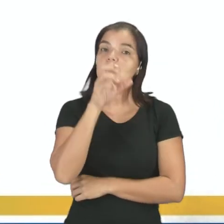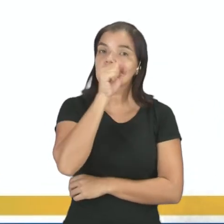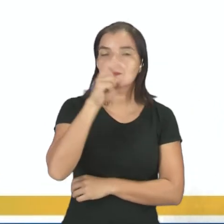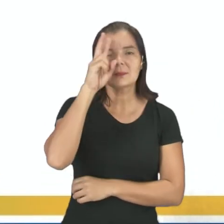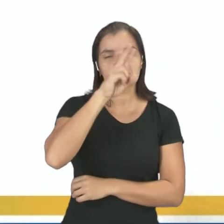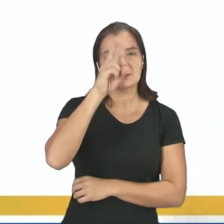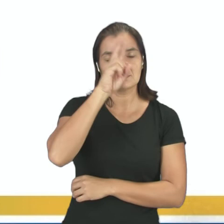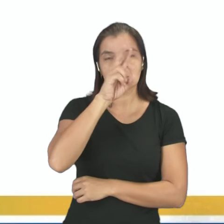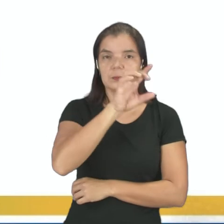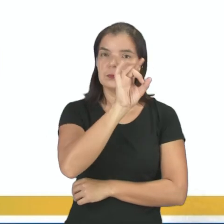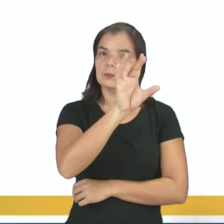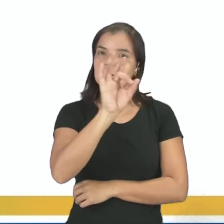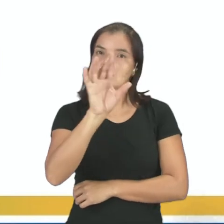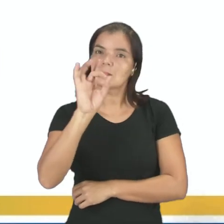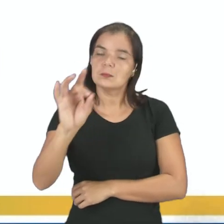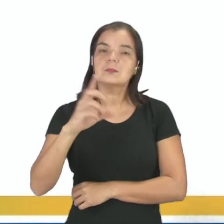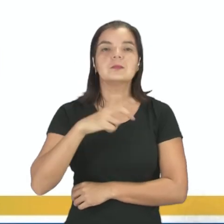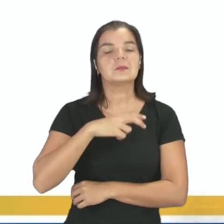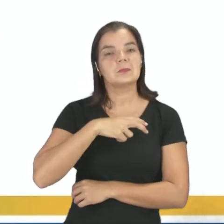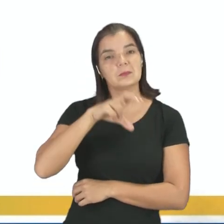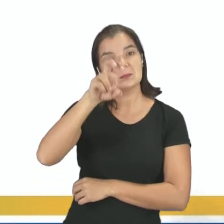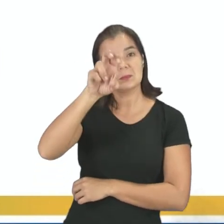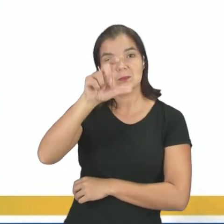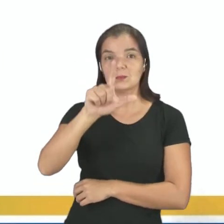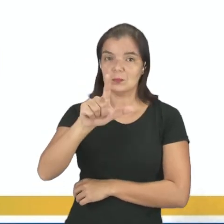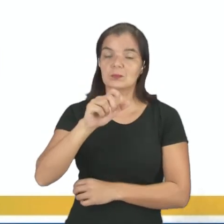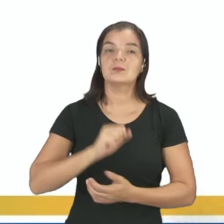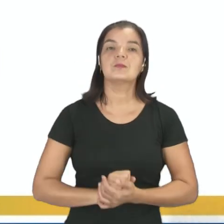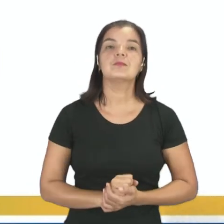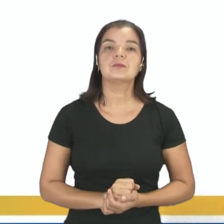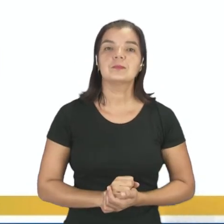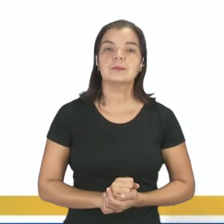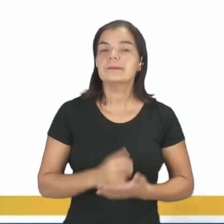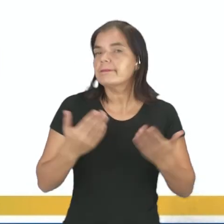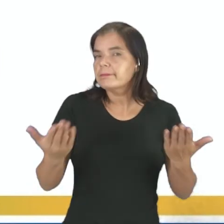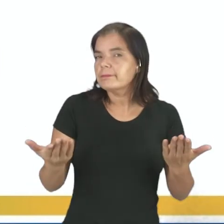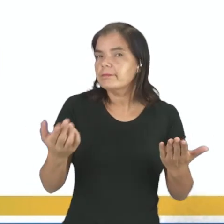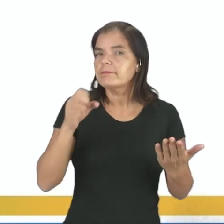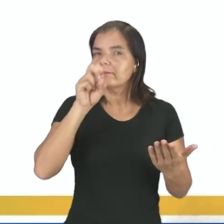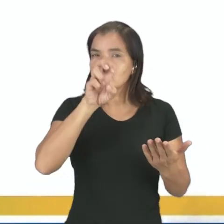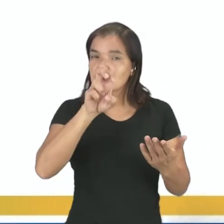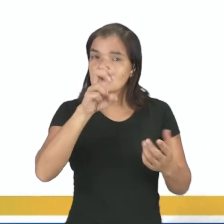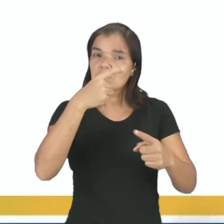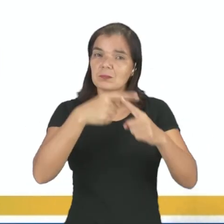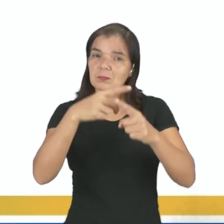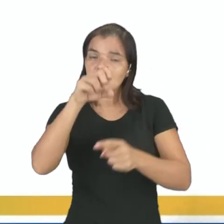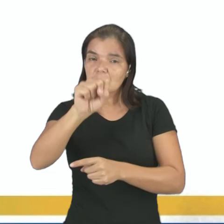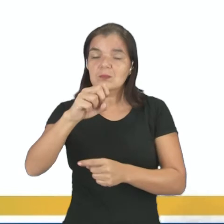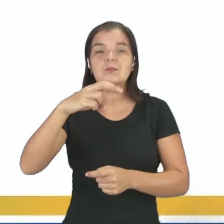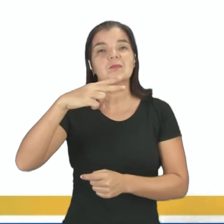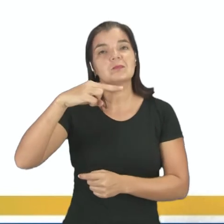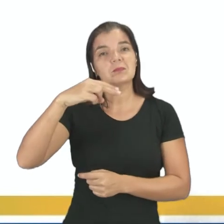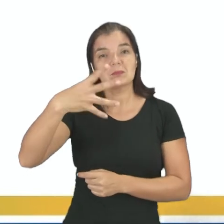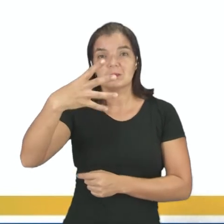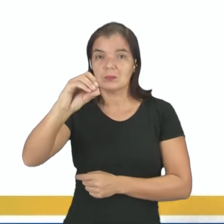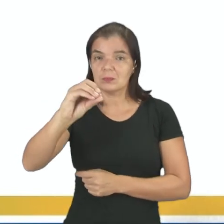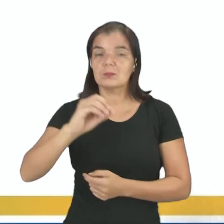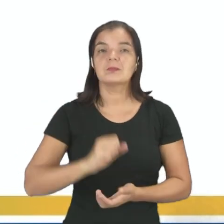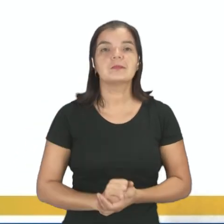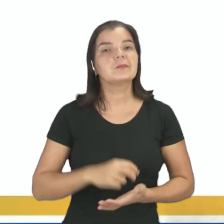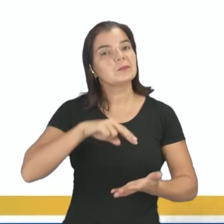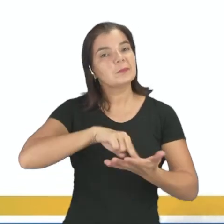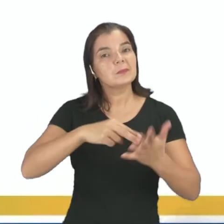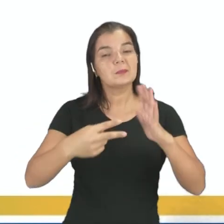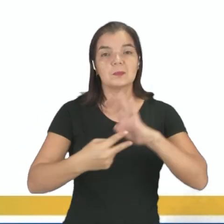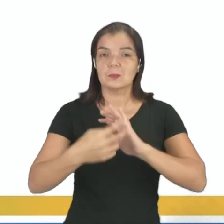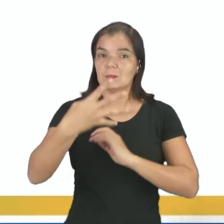Lembrando sempre que em cada caixa haviam aí 5 litros. Então 5 vezes 8 equivale a 40, ou